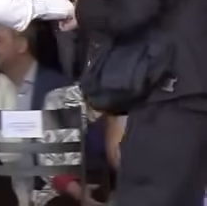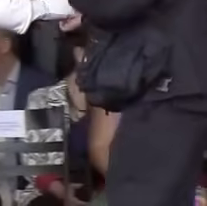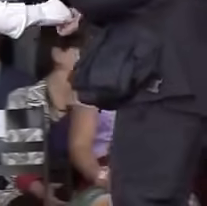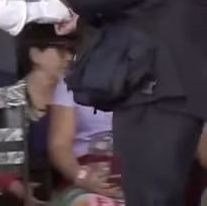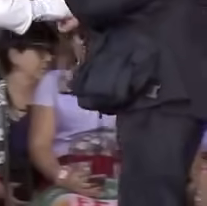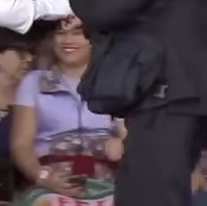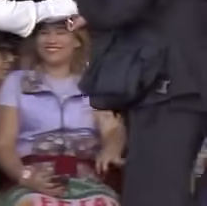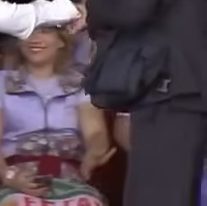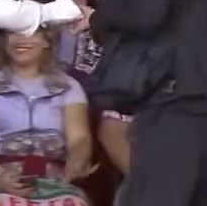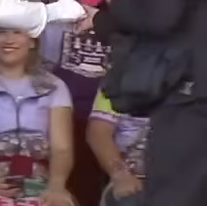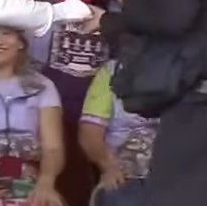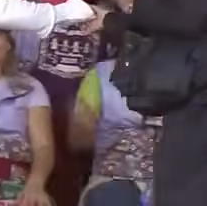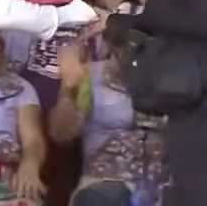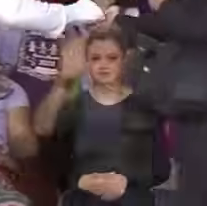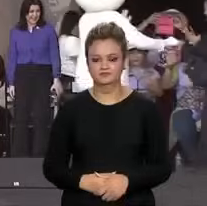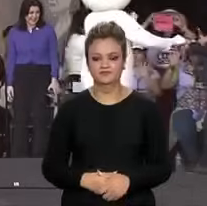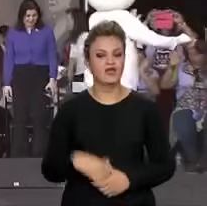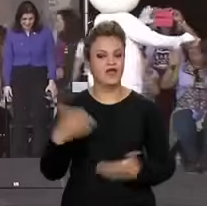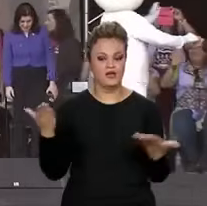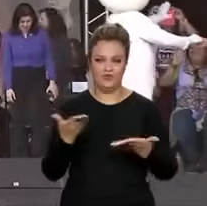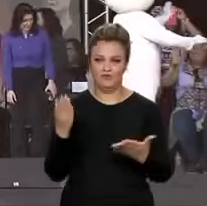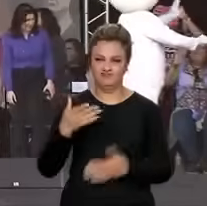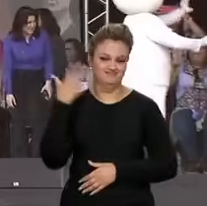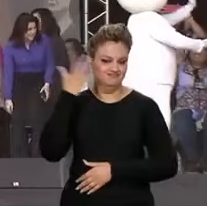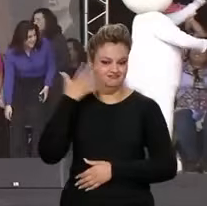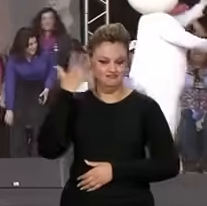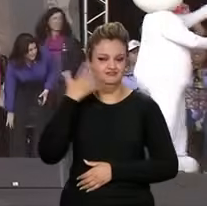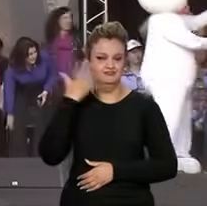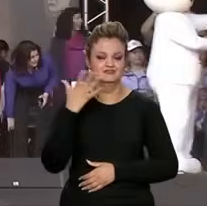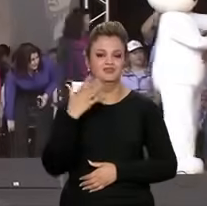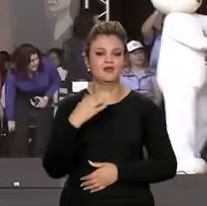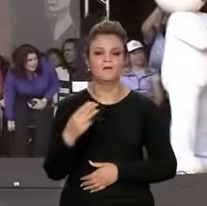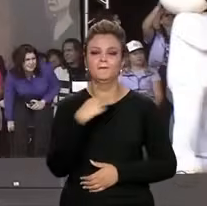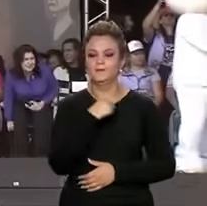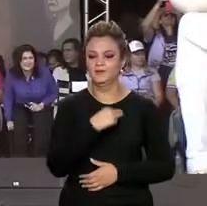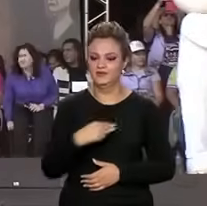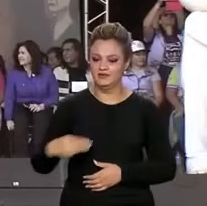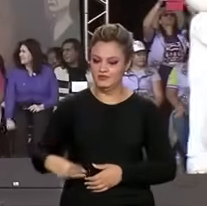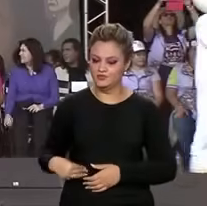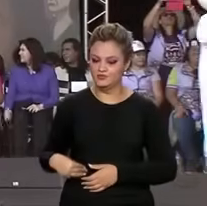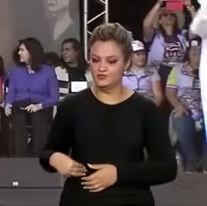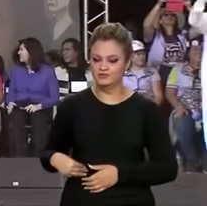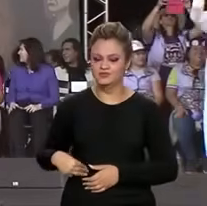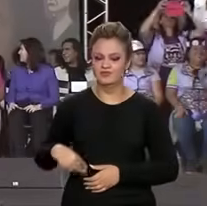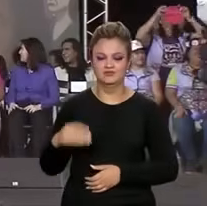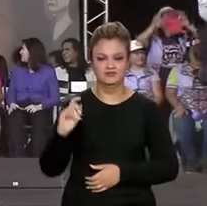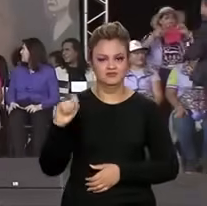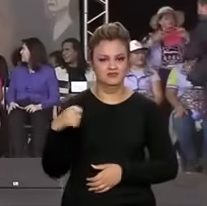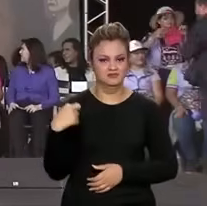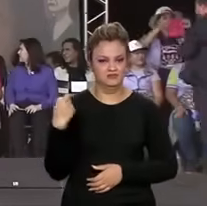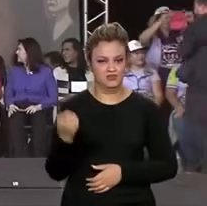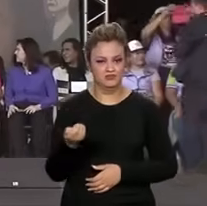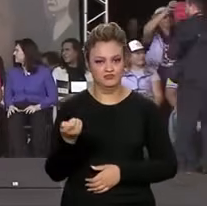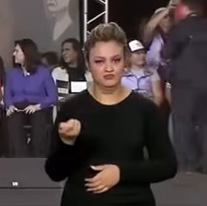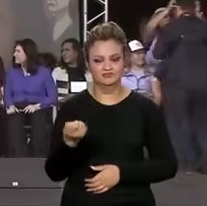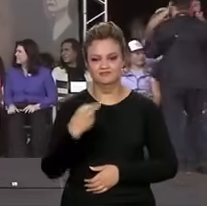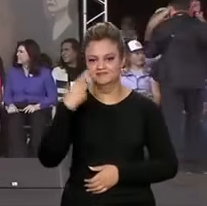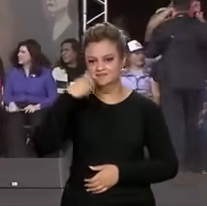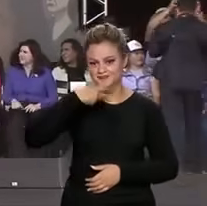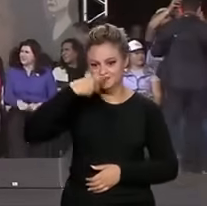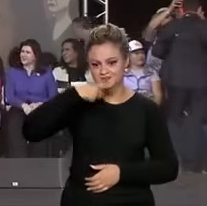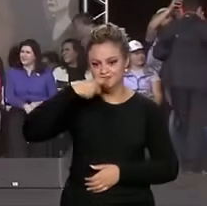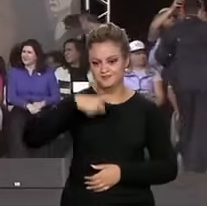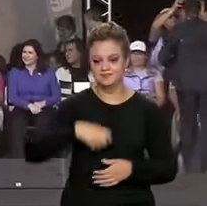para uso da palavra o ministro de estado do Desenvolvimento Agrário Agricultura Familiar Paulo